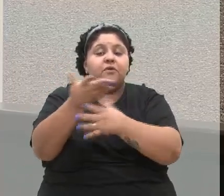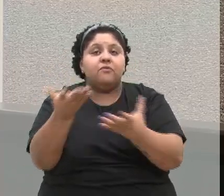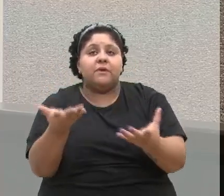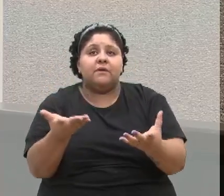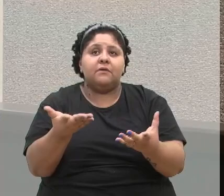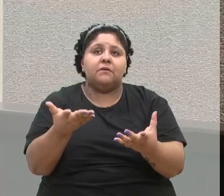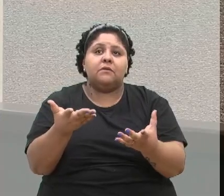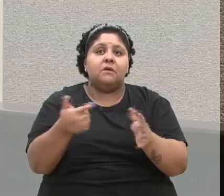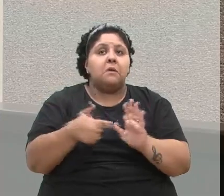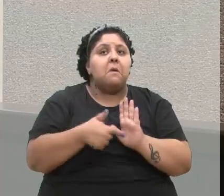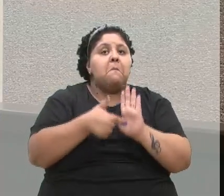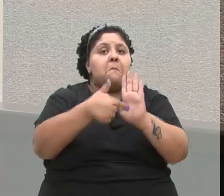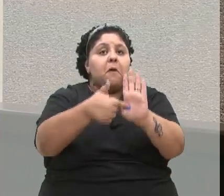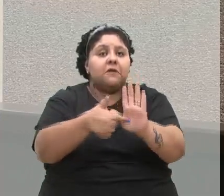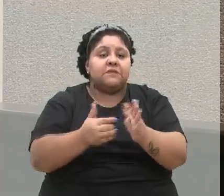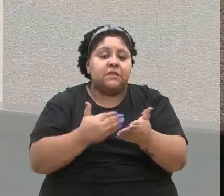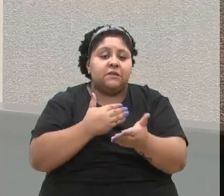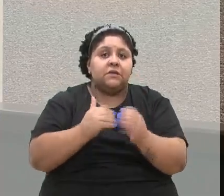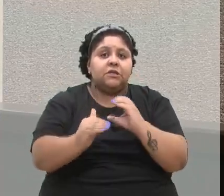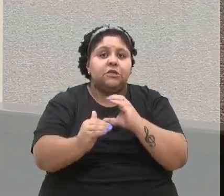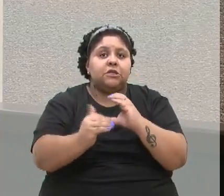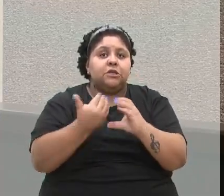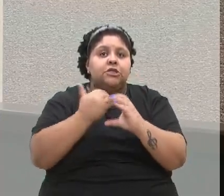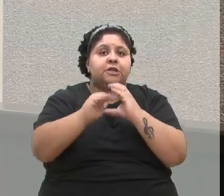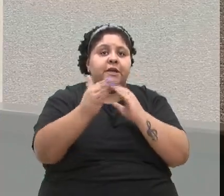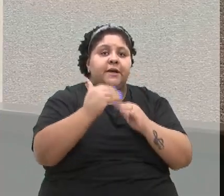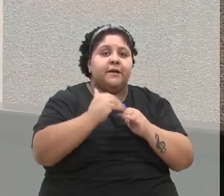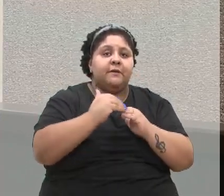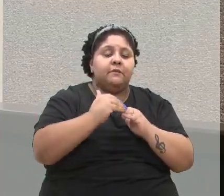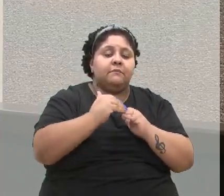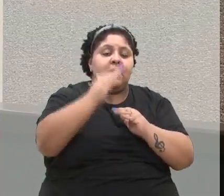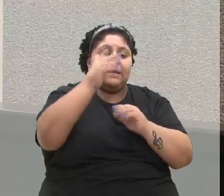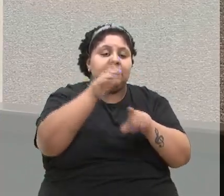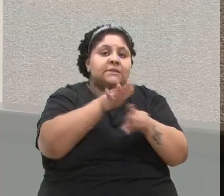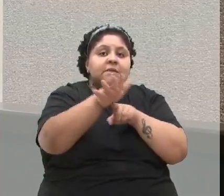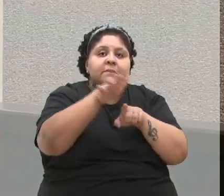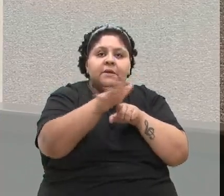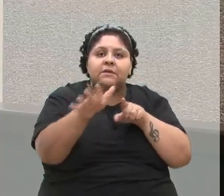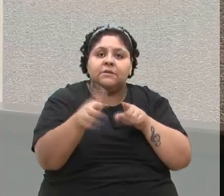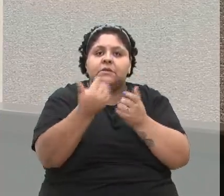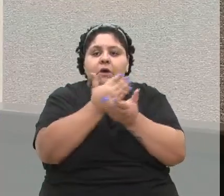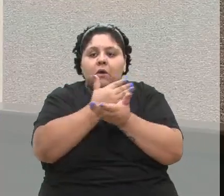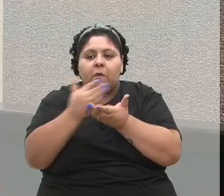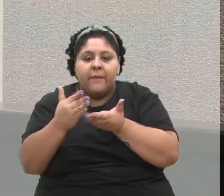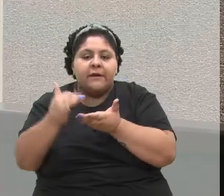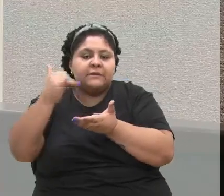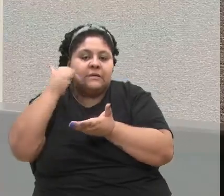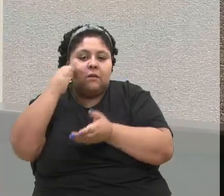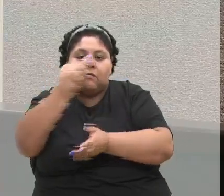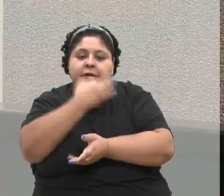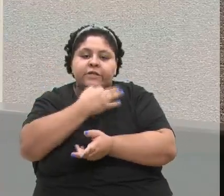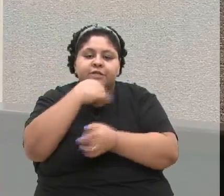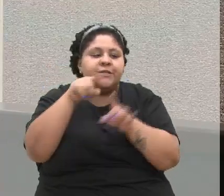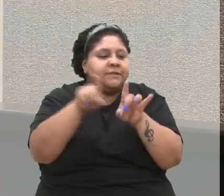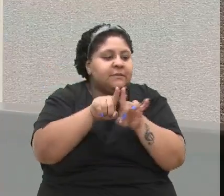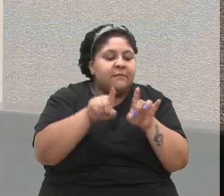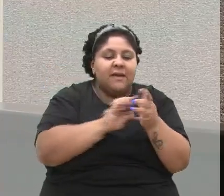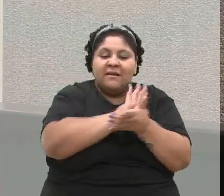está aparecendo mais demandas. A gente abre um Alô Caxias, peço, a gente já abriu, o pessoal não